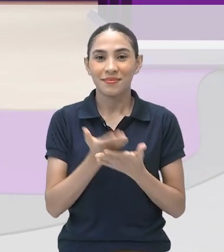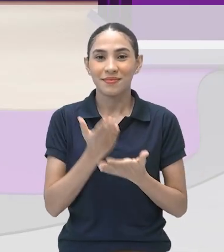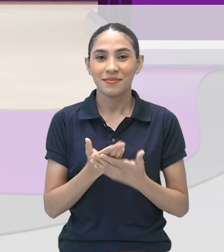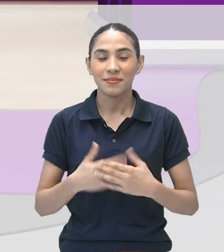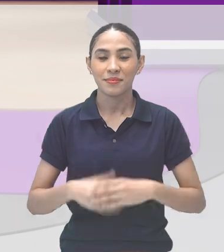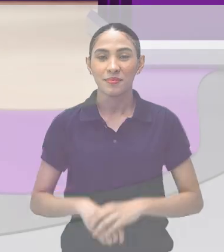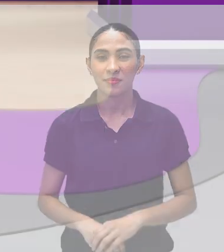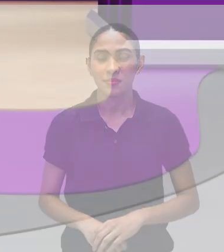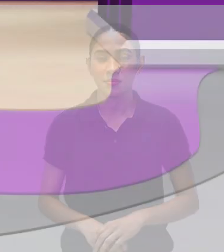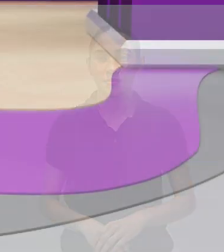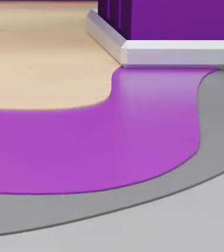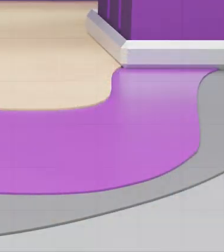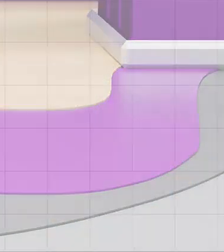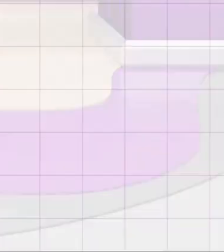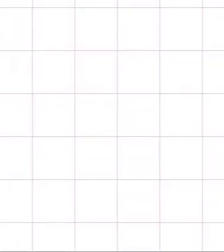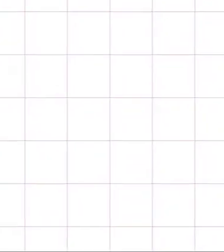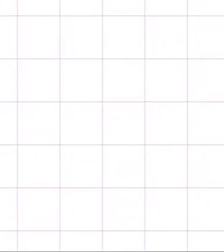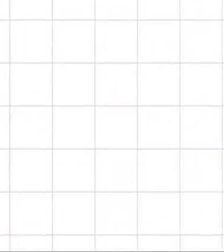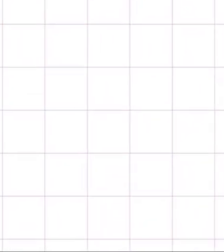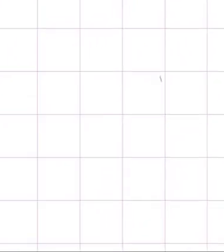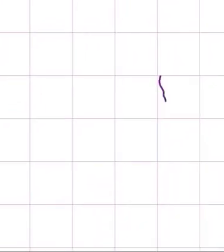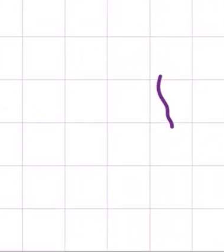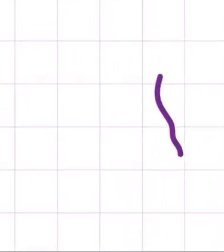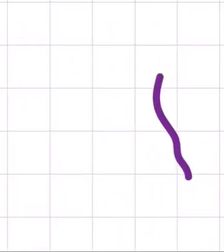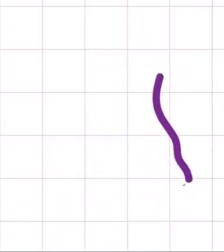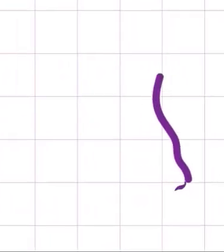nossa aula.